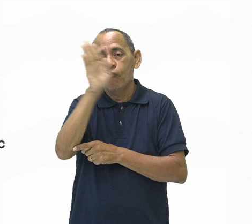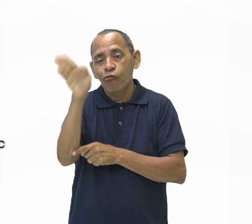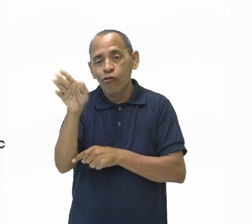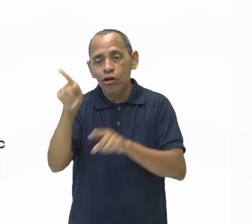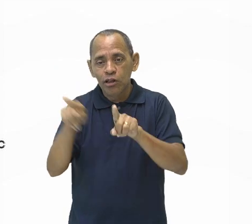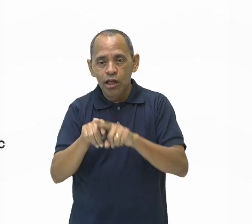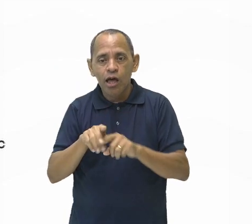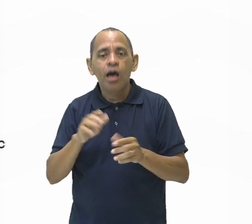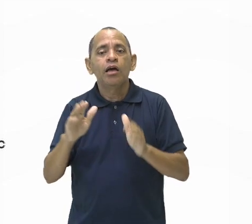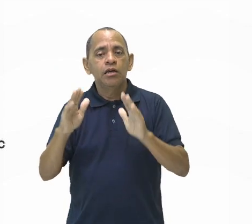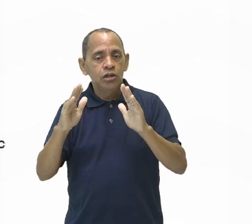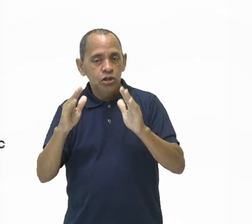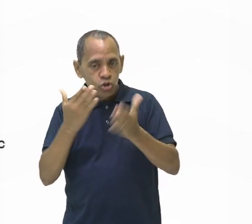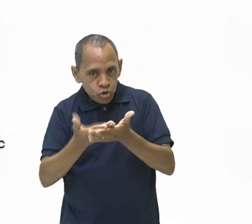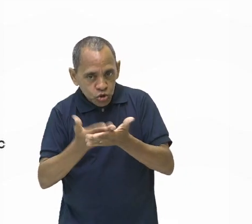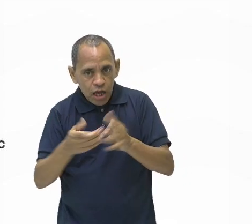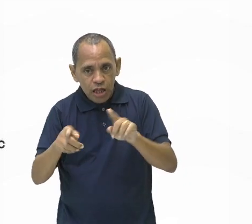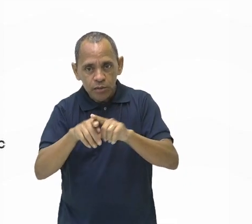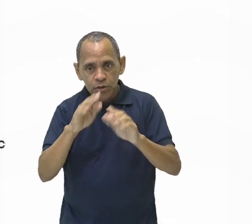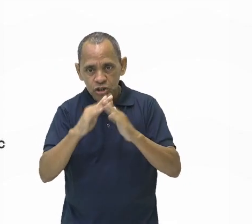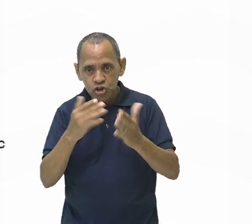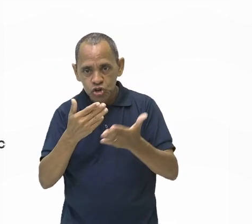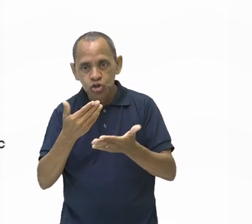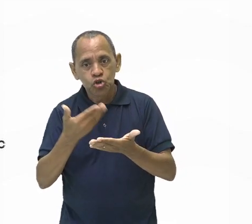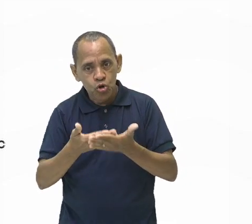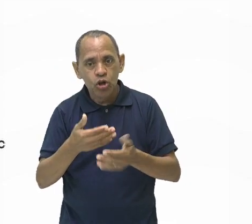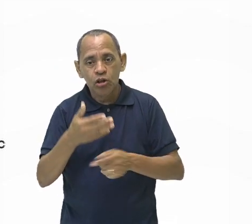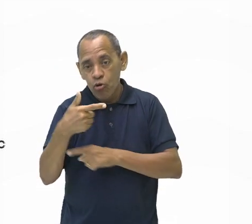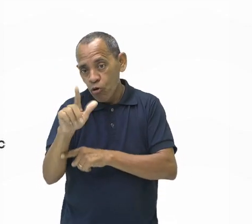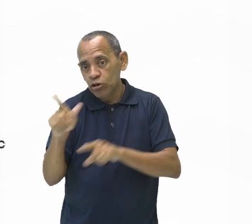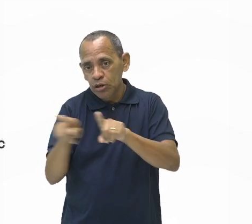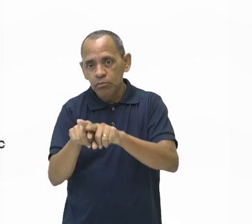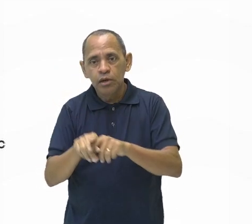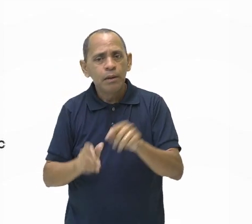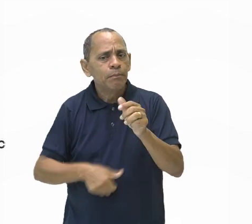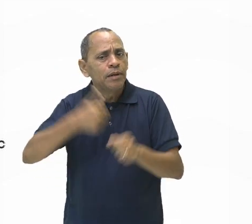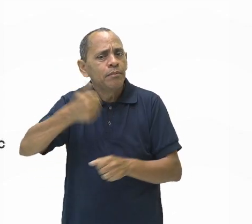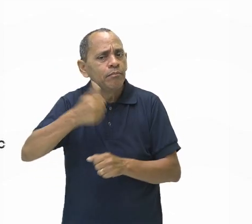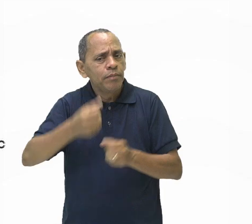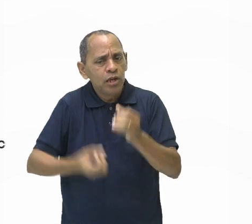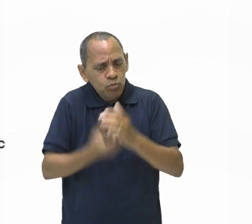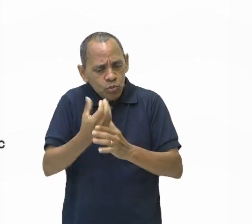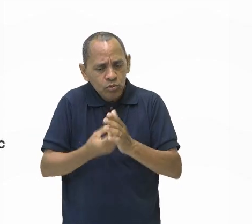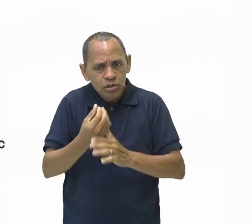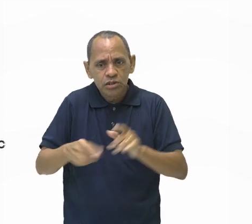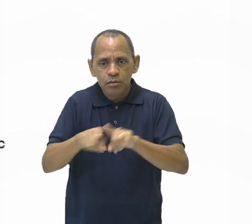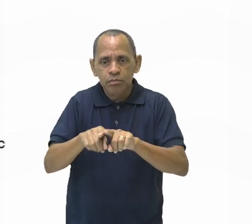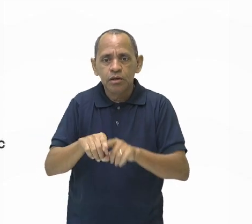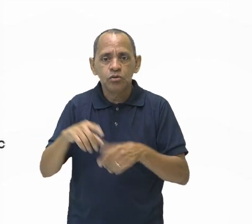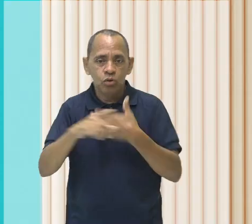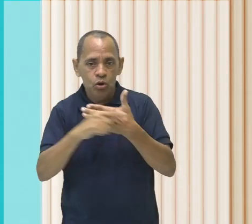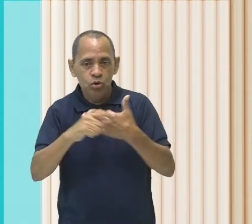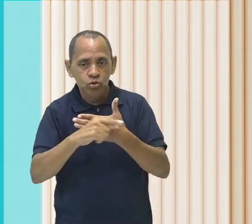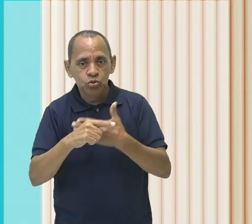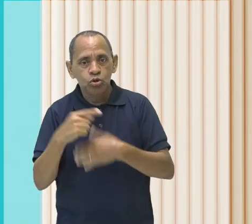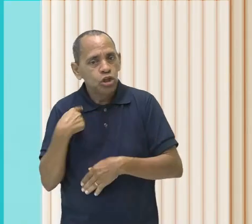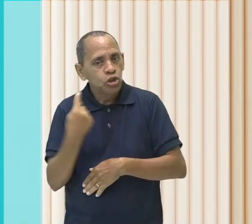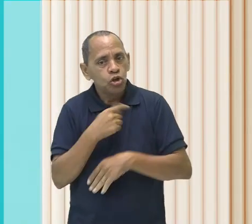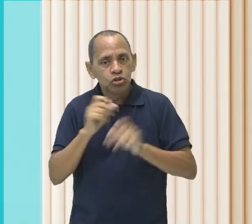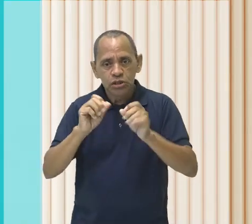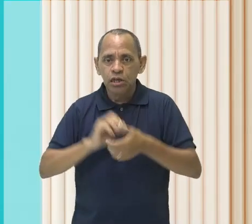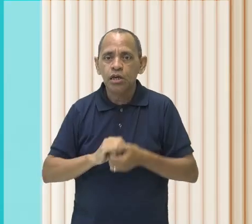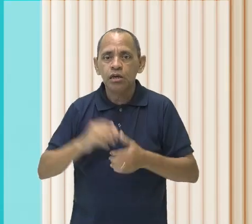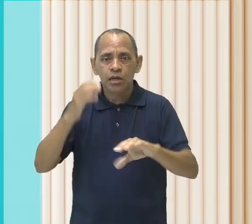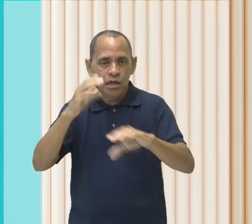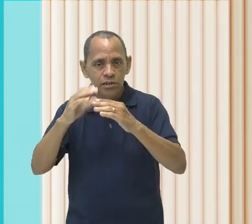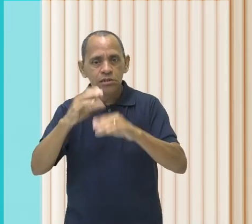onde começou a escrever seus primeiros poemas e a compor suas primeiras canções, tá? Então esse é o autor da nossa canção aí,